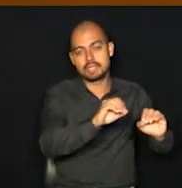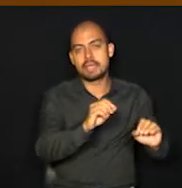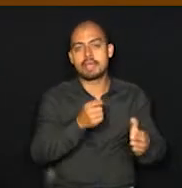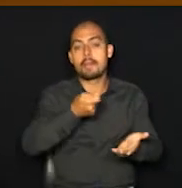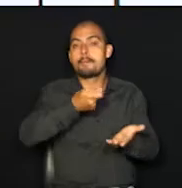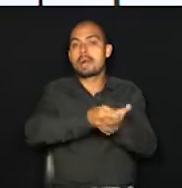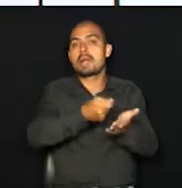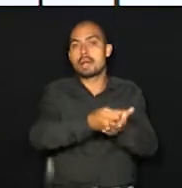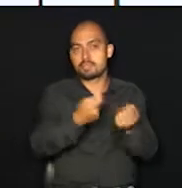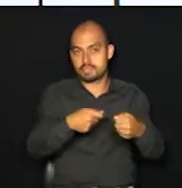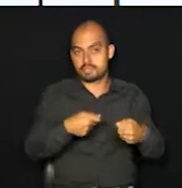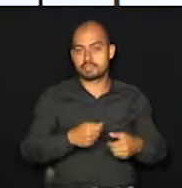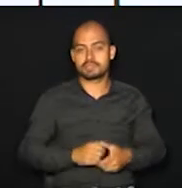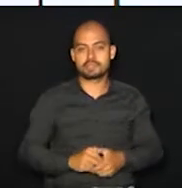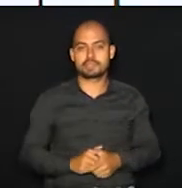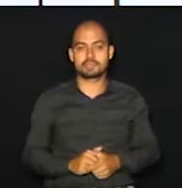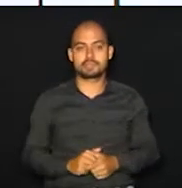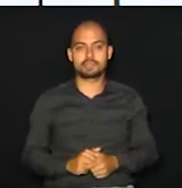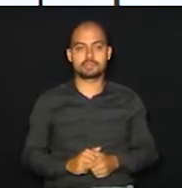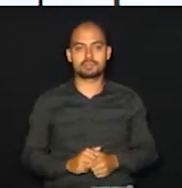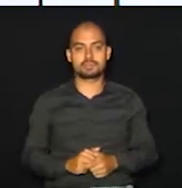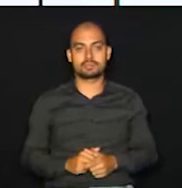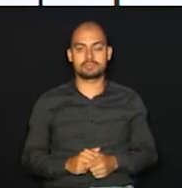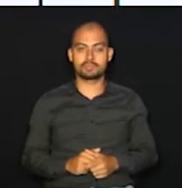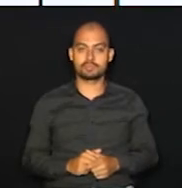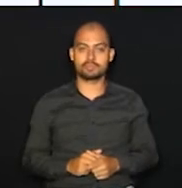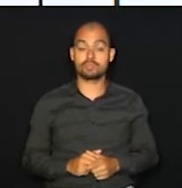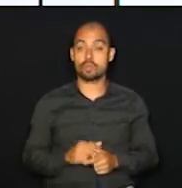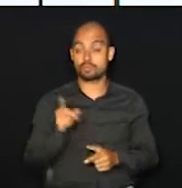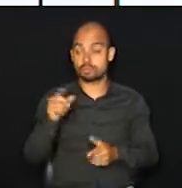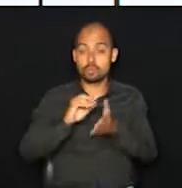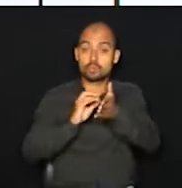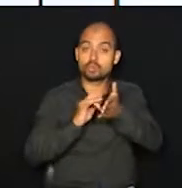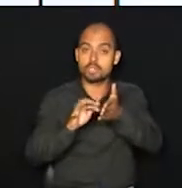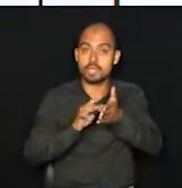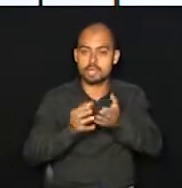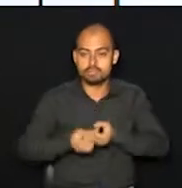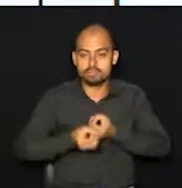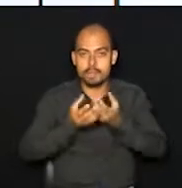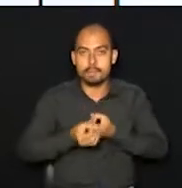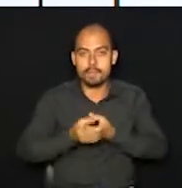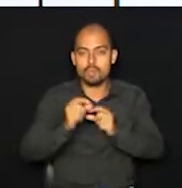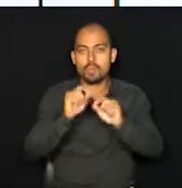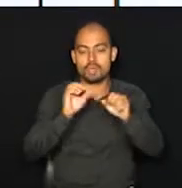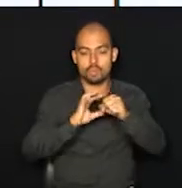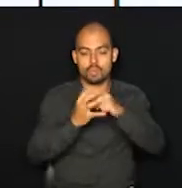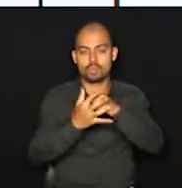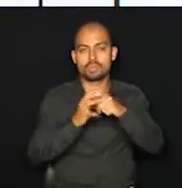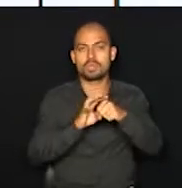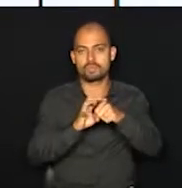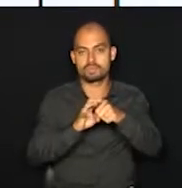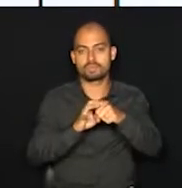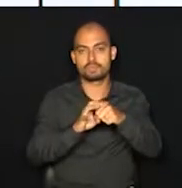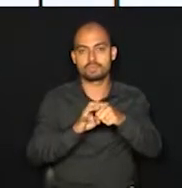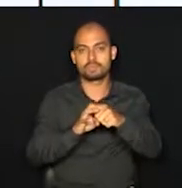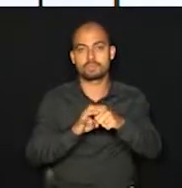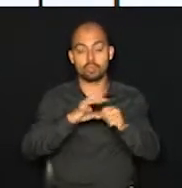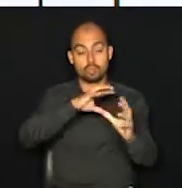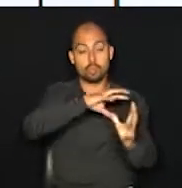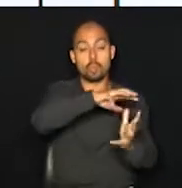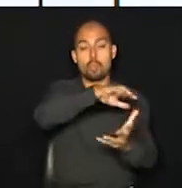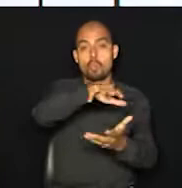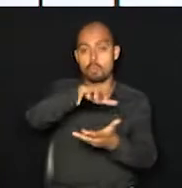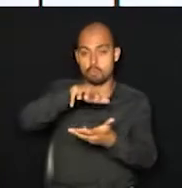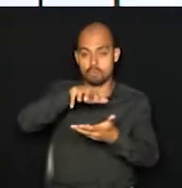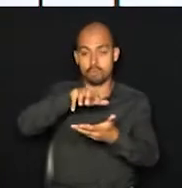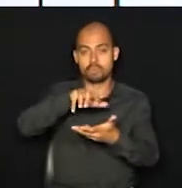disponível. Olha só, e o secretário ainda comentou sobre a pandemia da Covid-19 no mundo e